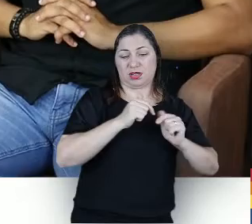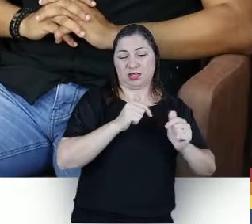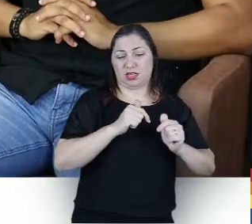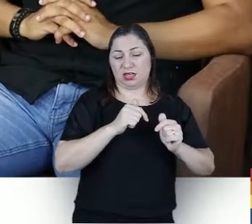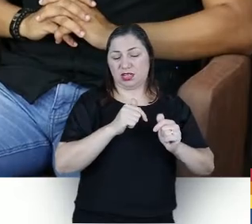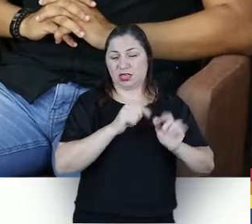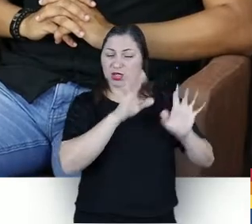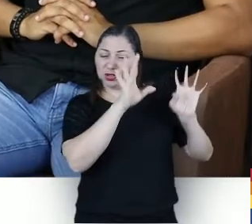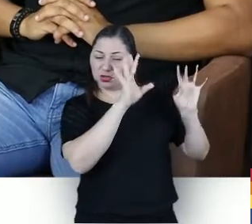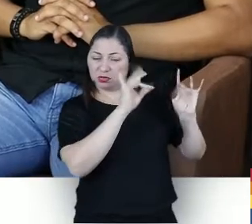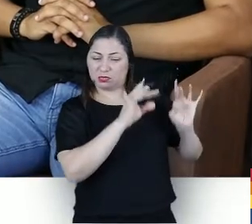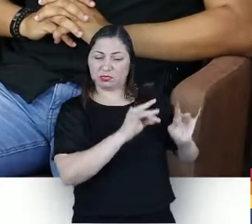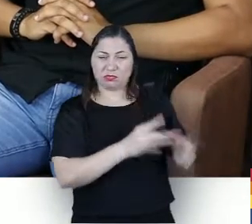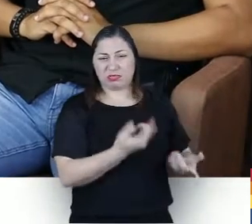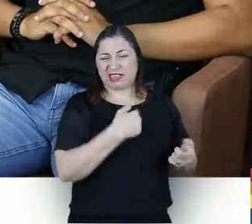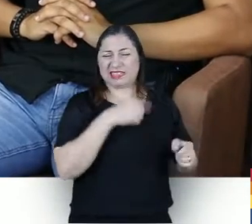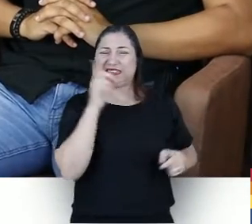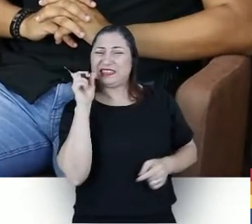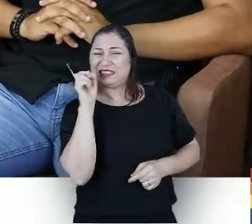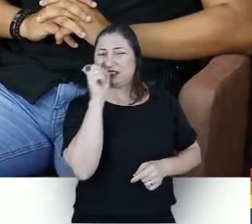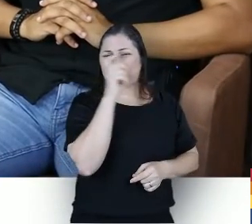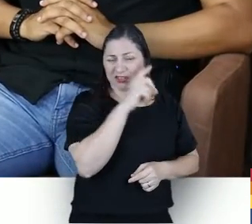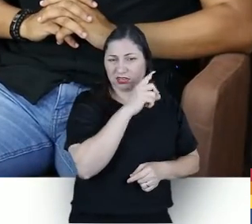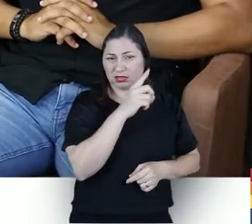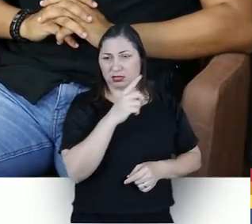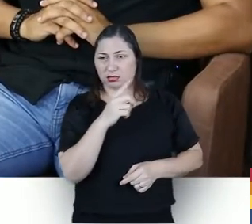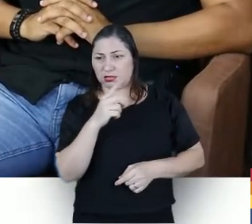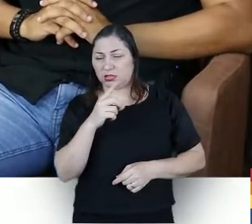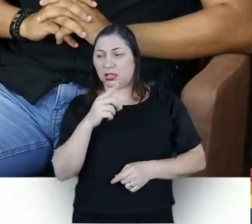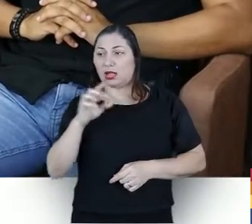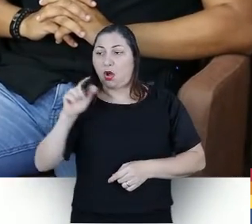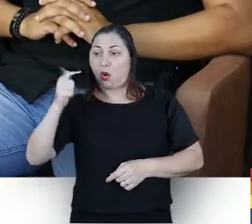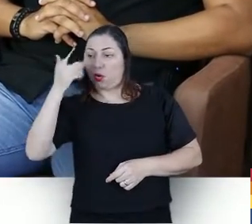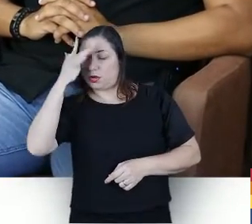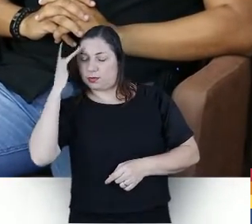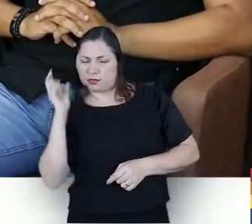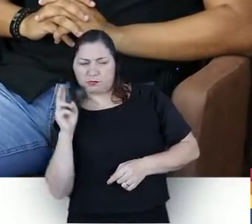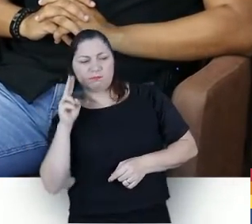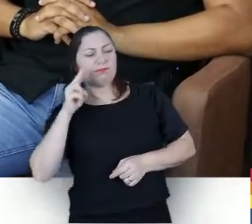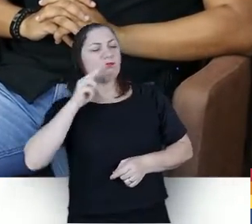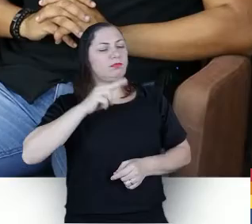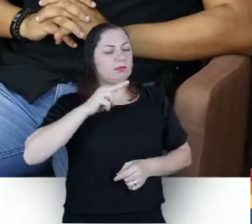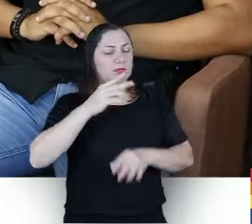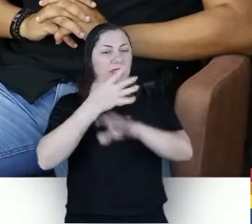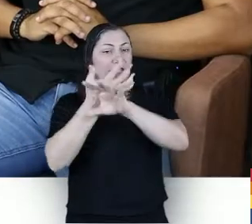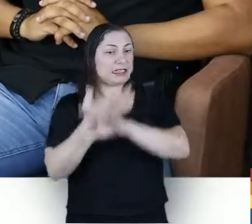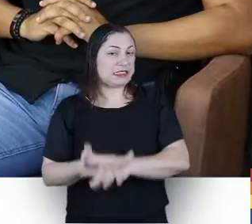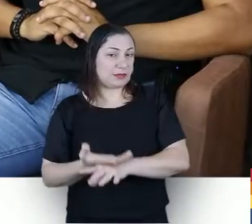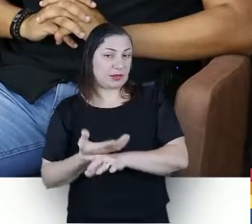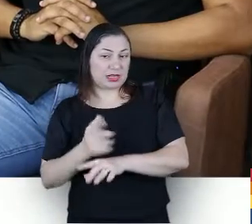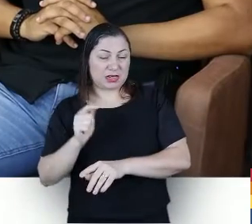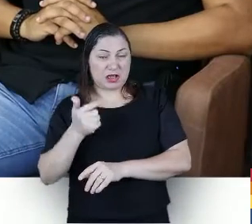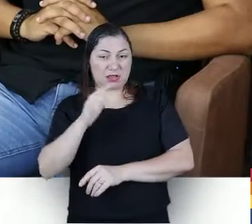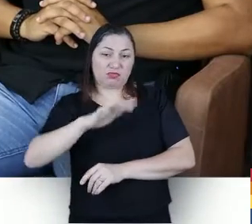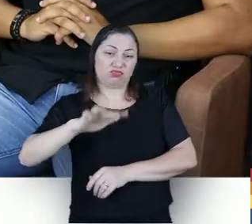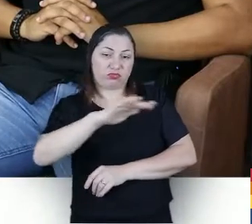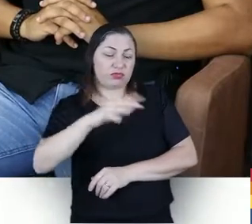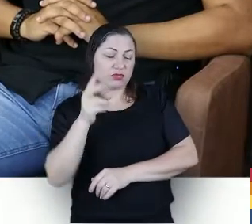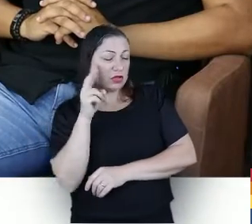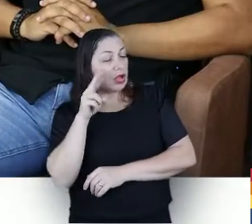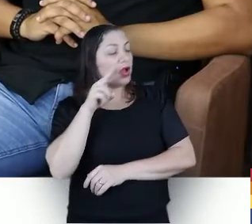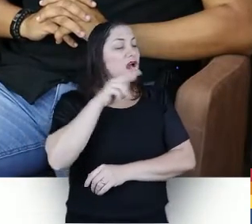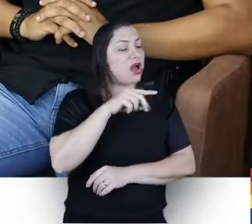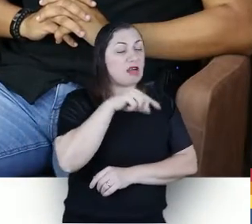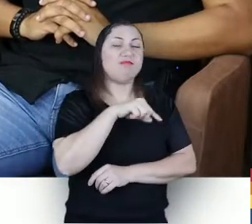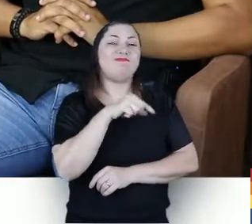importante dizer é que todo mundo tem ali os seus, digamos, aperreios. Então, às vezes o professor chega, gente, eu estou trabalhando determinada coisa na